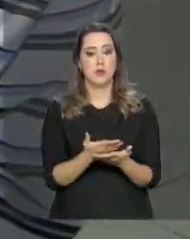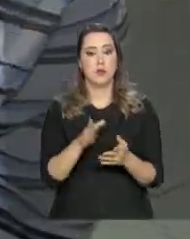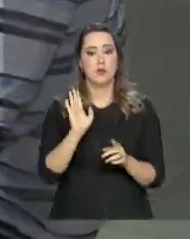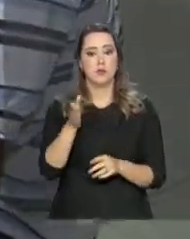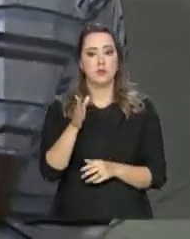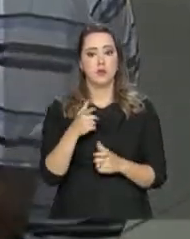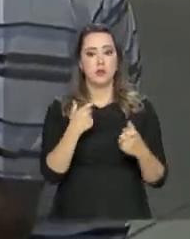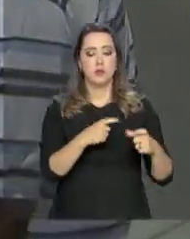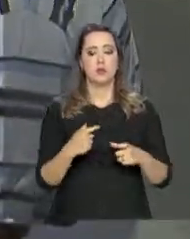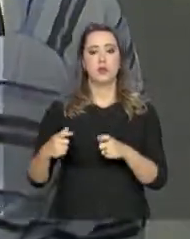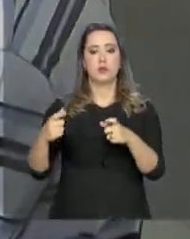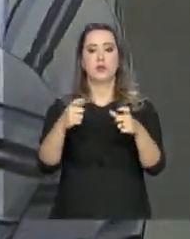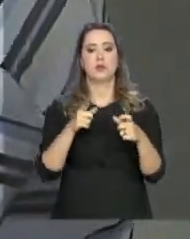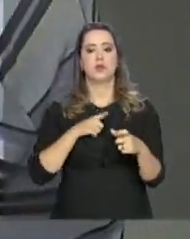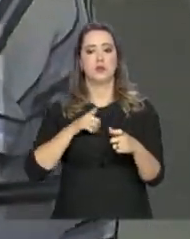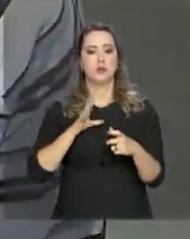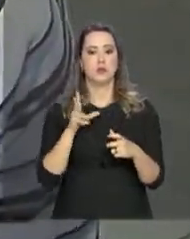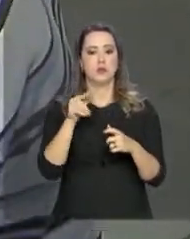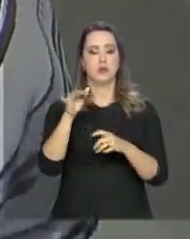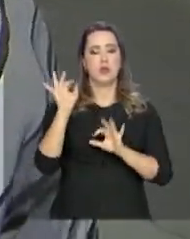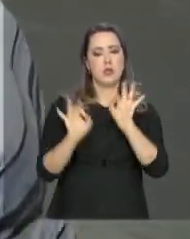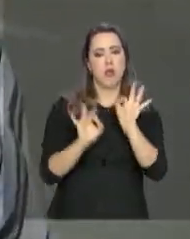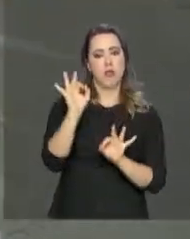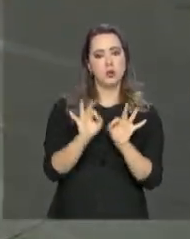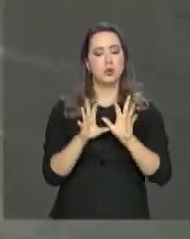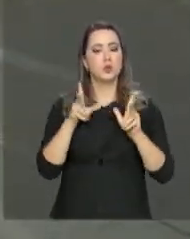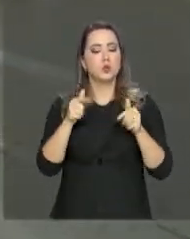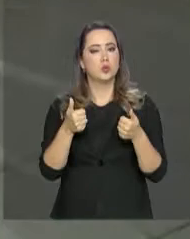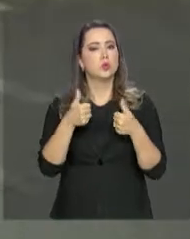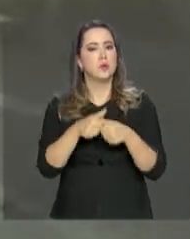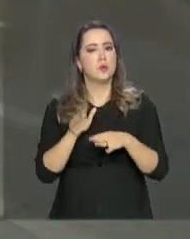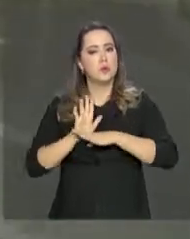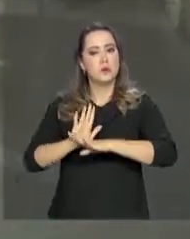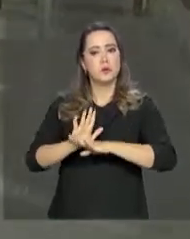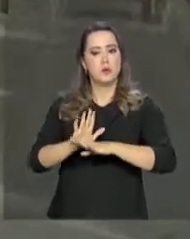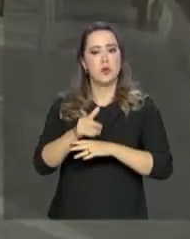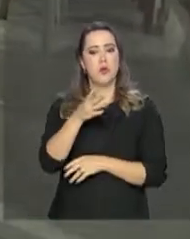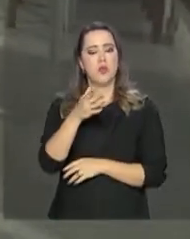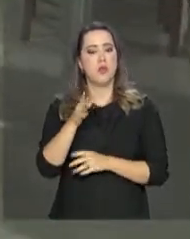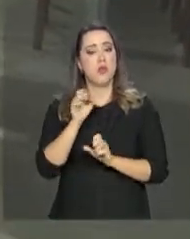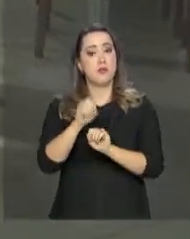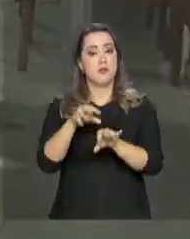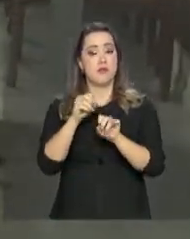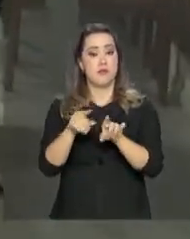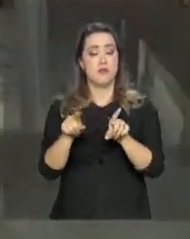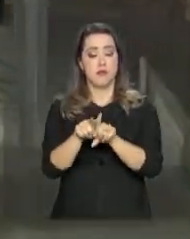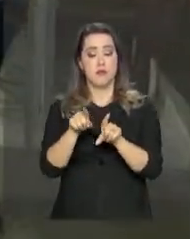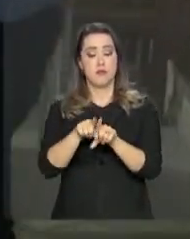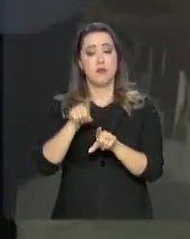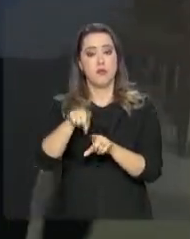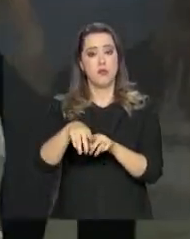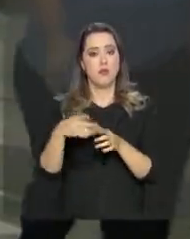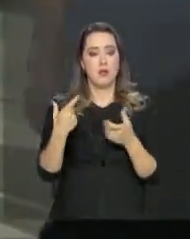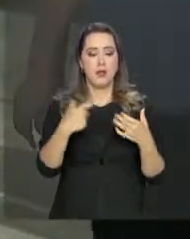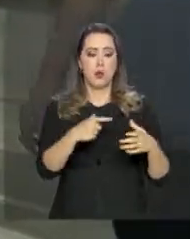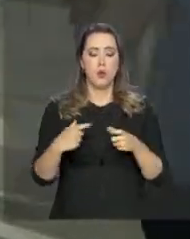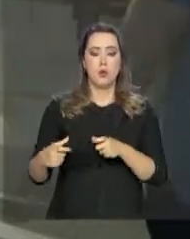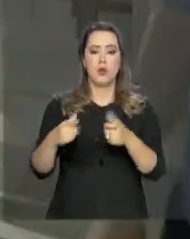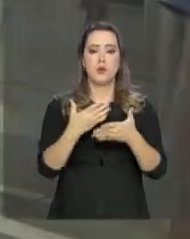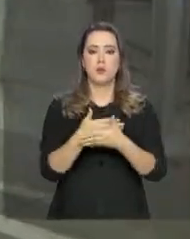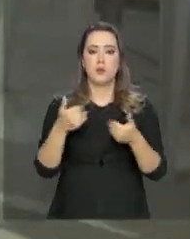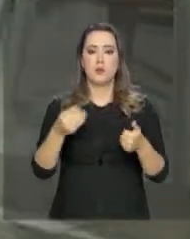pouco nesse espaço, onde vão ter então toda a estrutura e apoio, vão receber aulas, também encaminhamentos para buscar